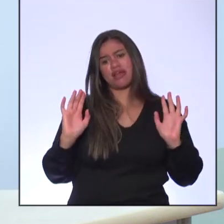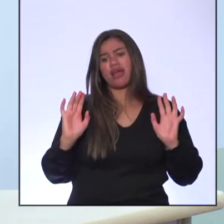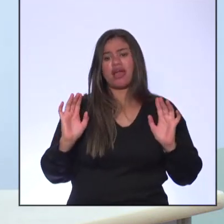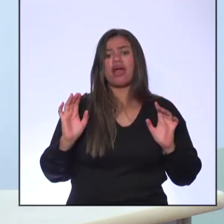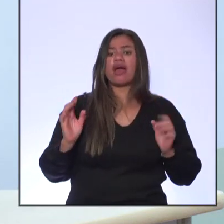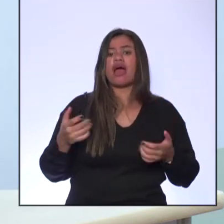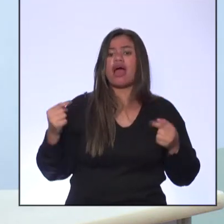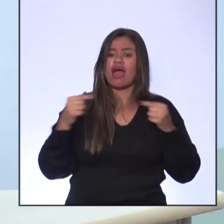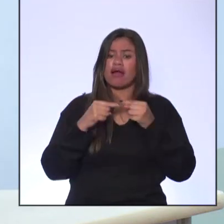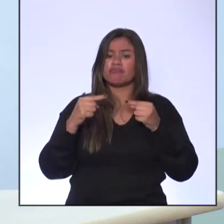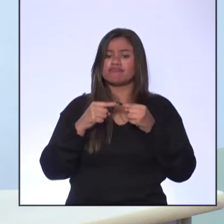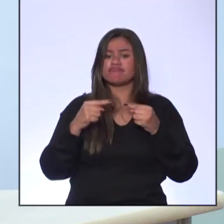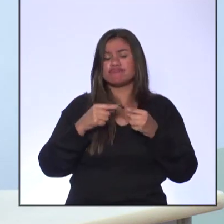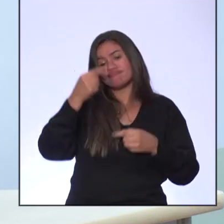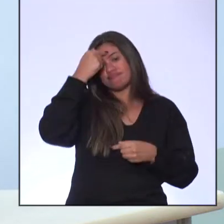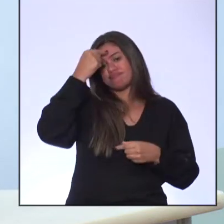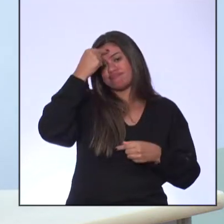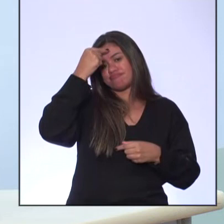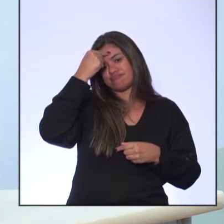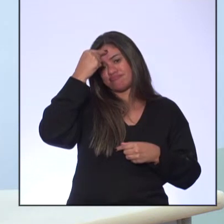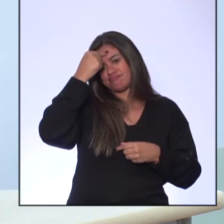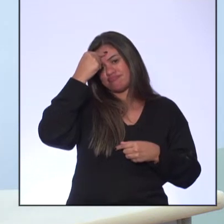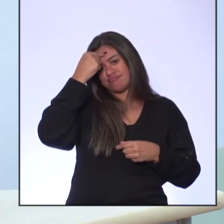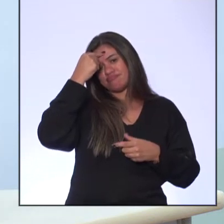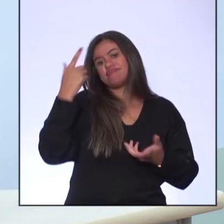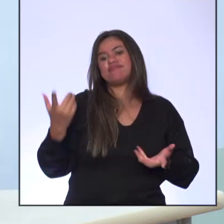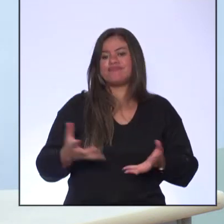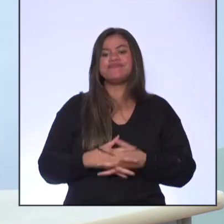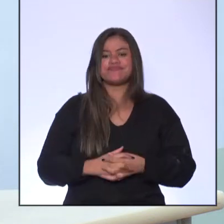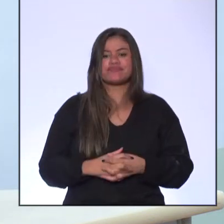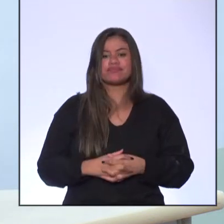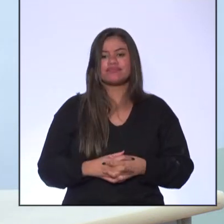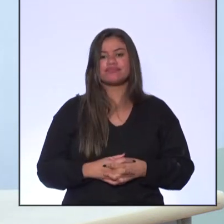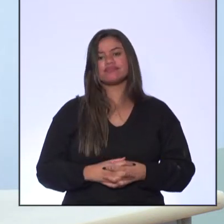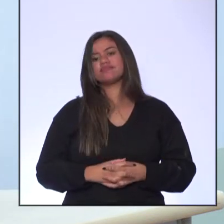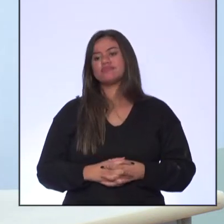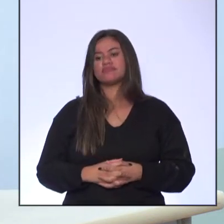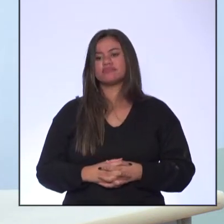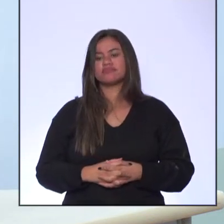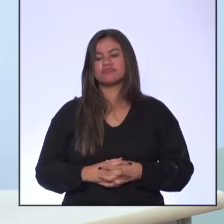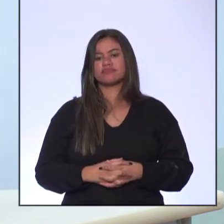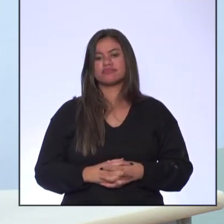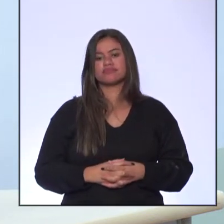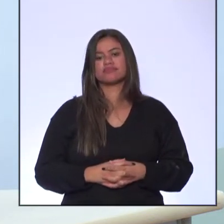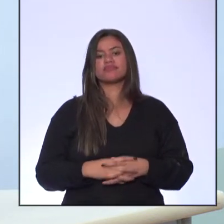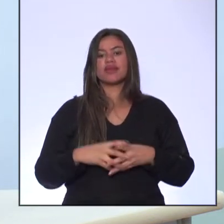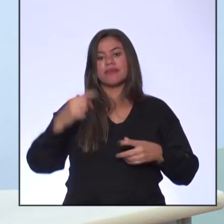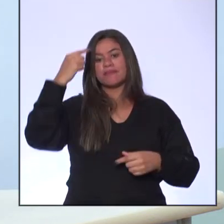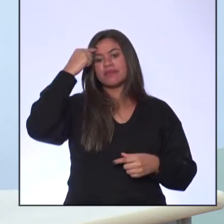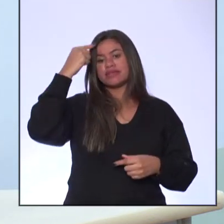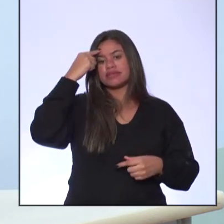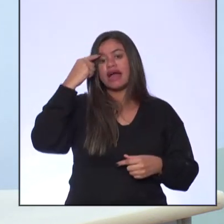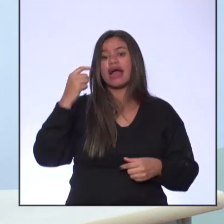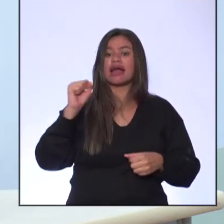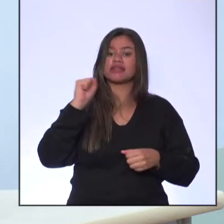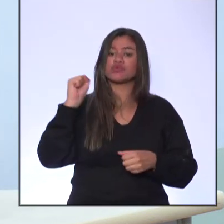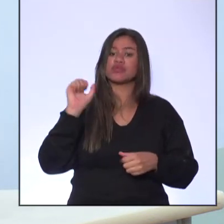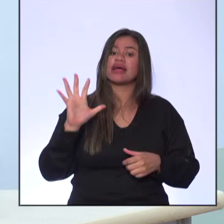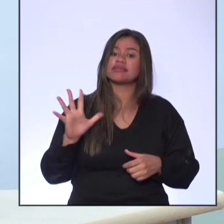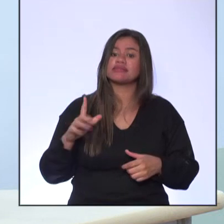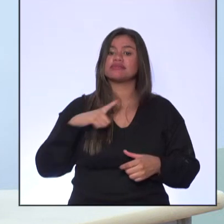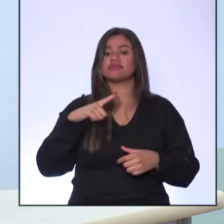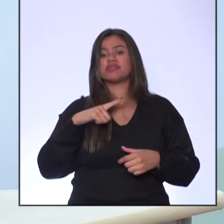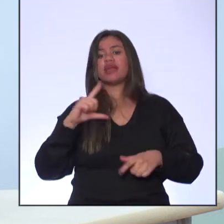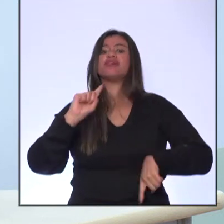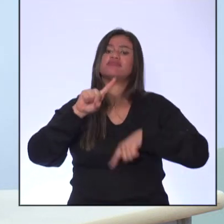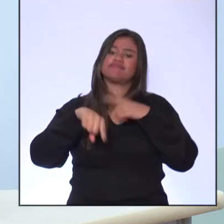senso nas redes sociais, né? Qual a nossa real intenção com isso, né? Pensar que toda ação tem uma reação